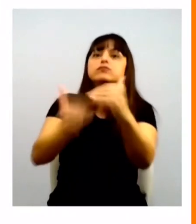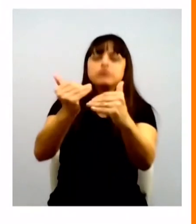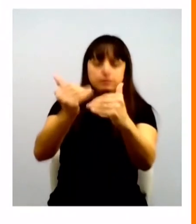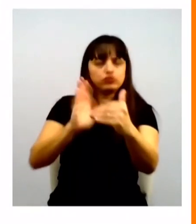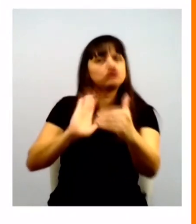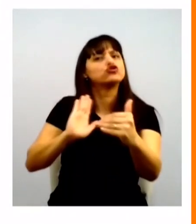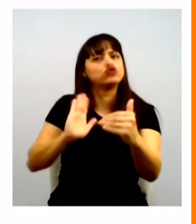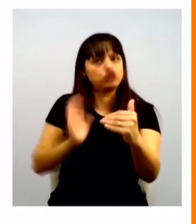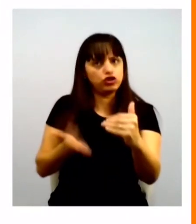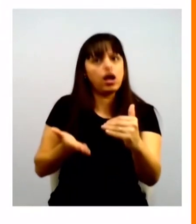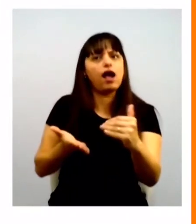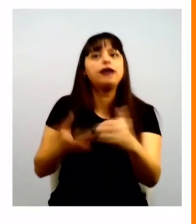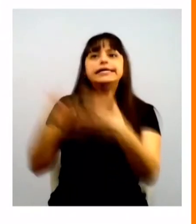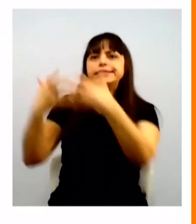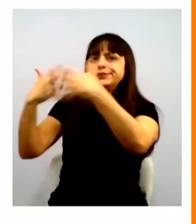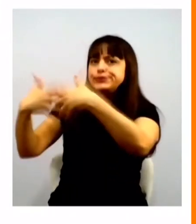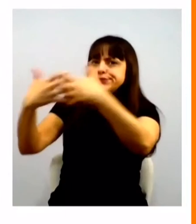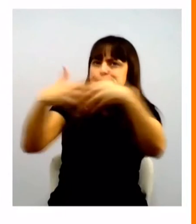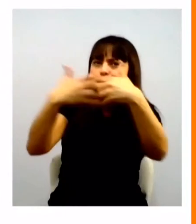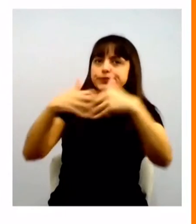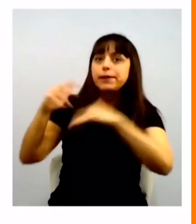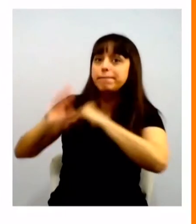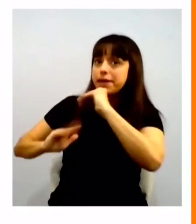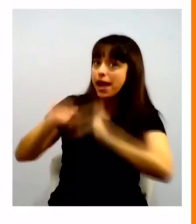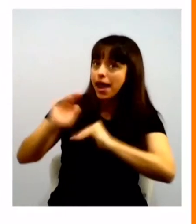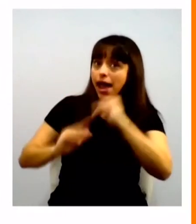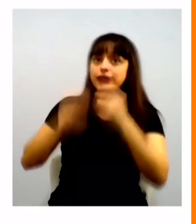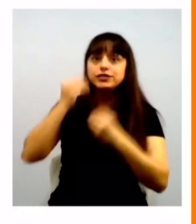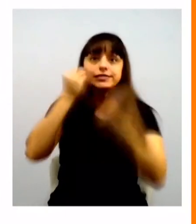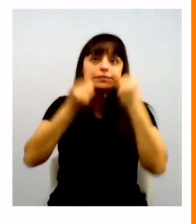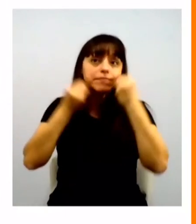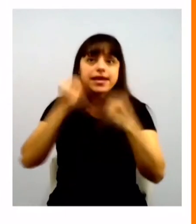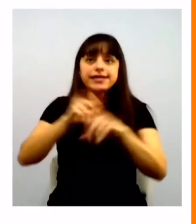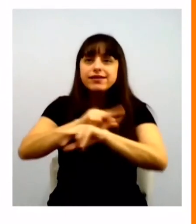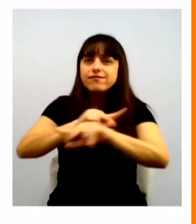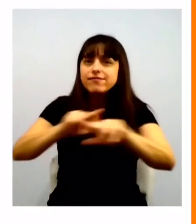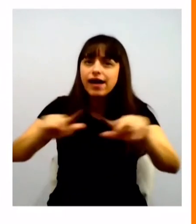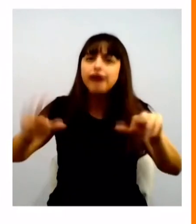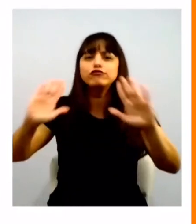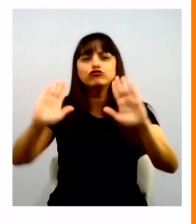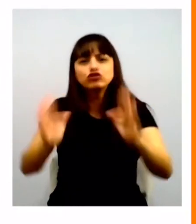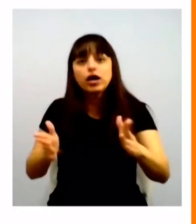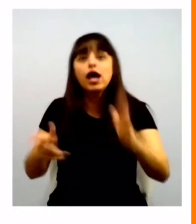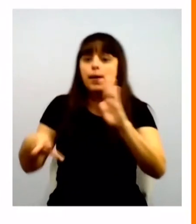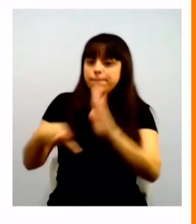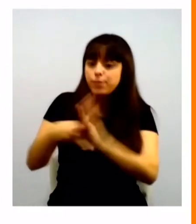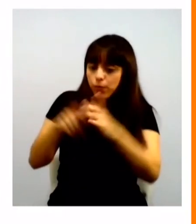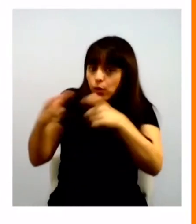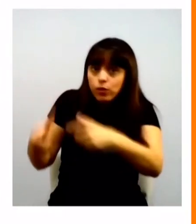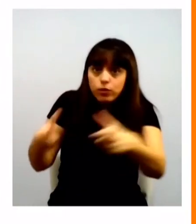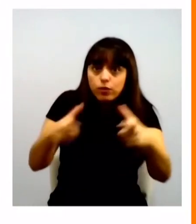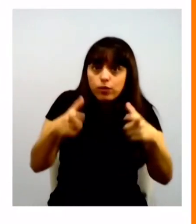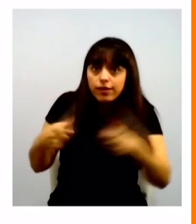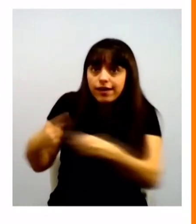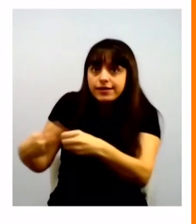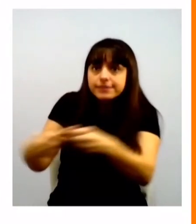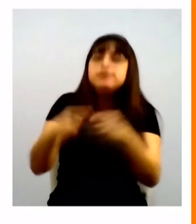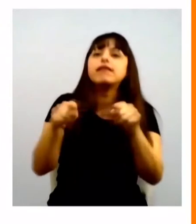reflexão e a prática e a experiência a nível local e a nível nacional de